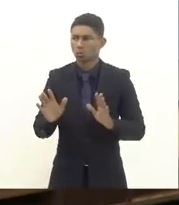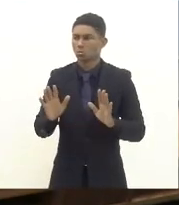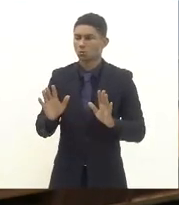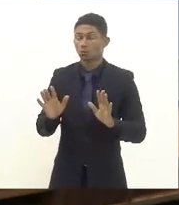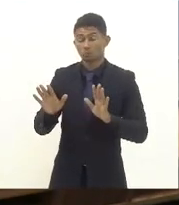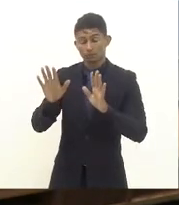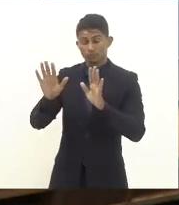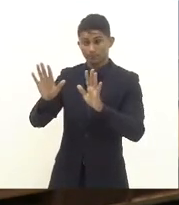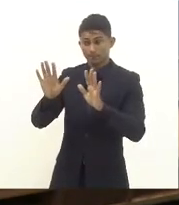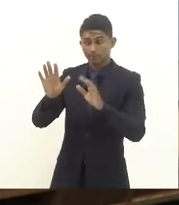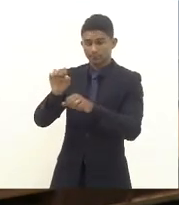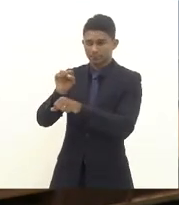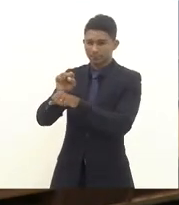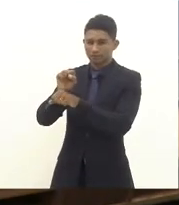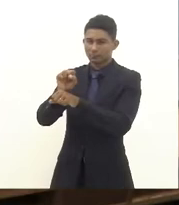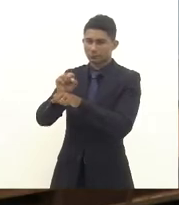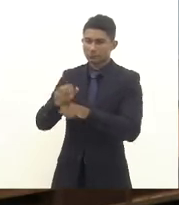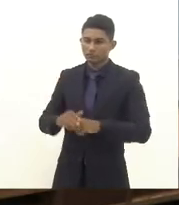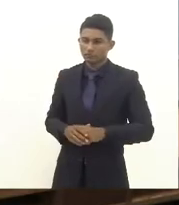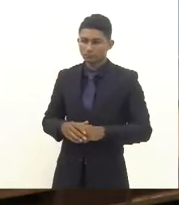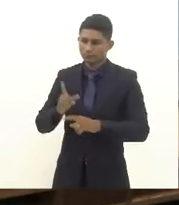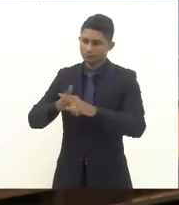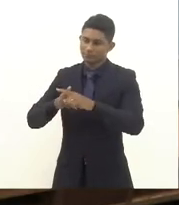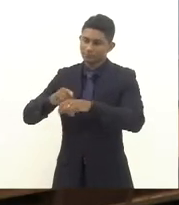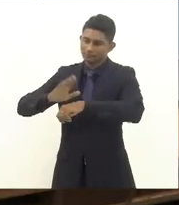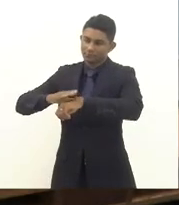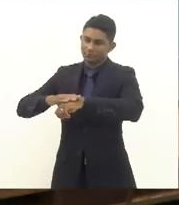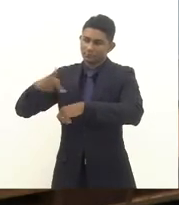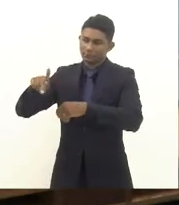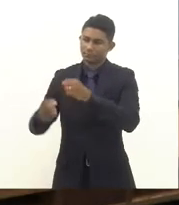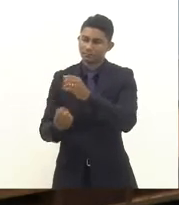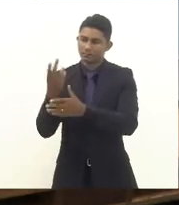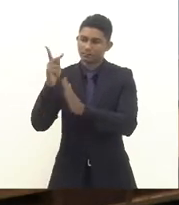um instante que vossa excelência é autor